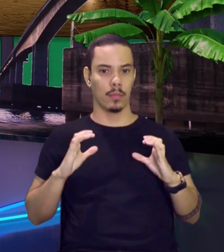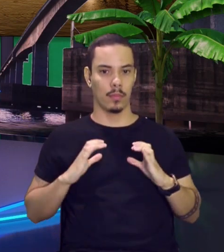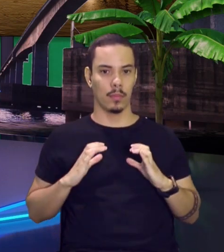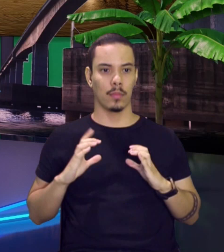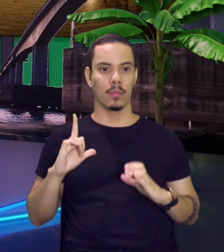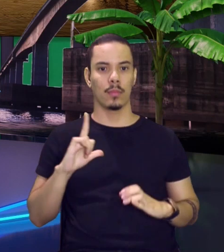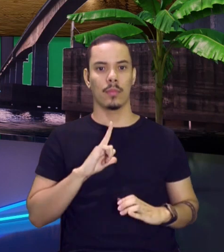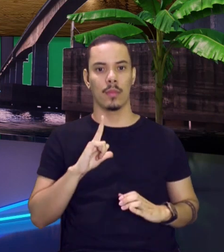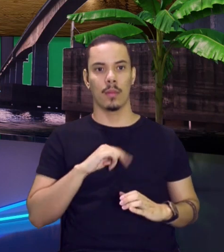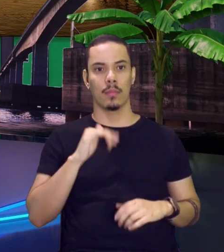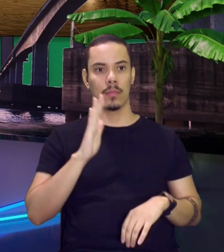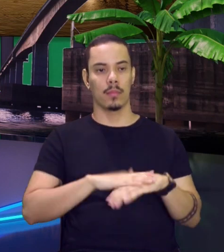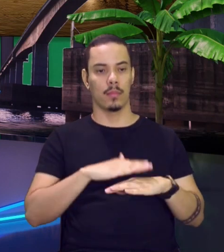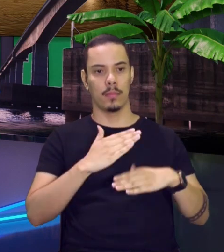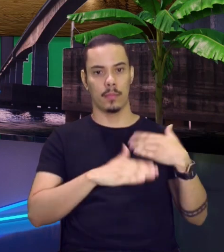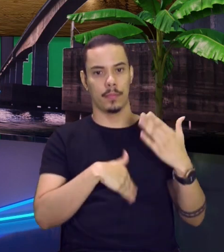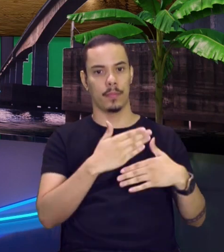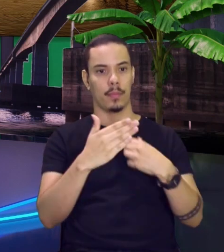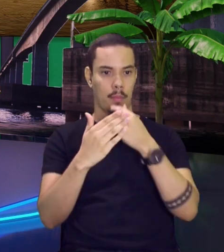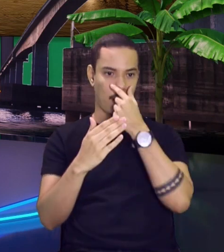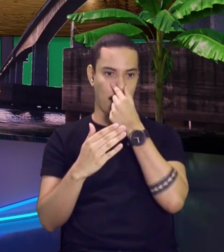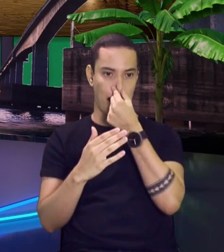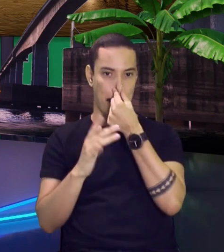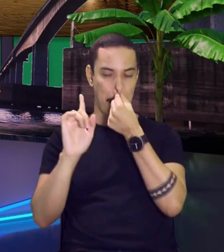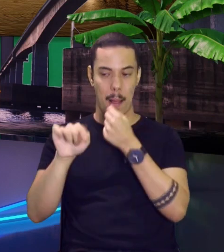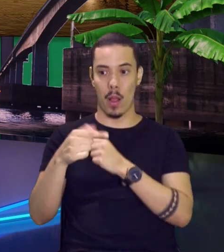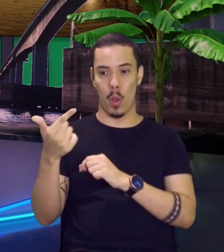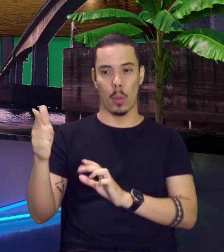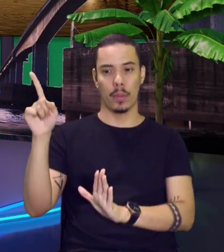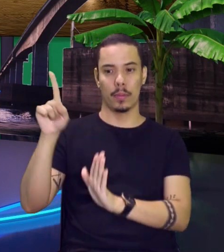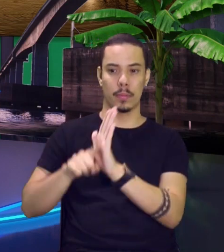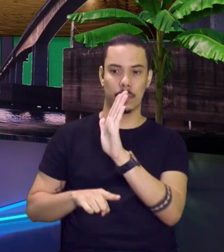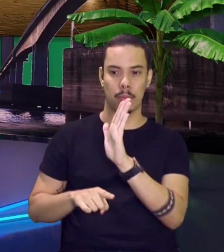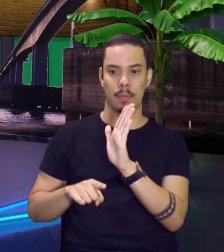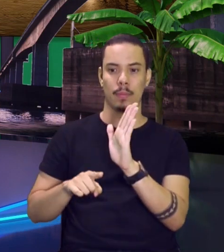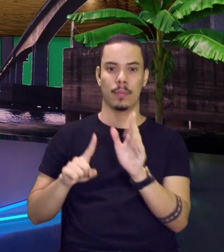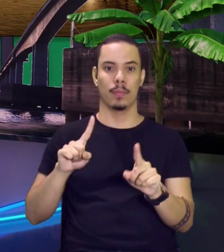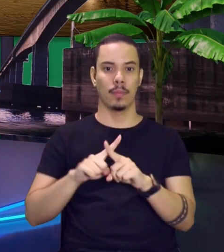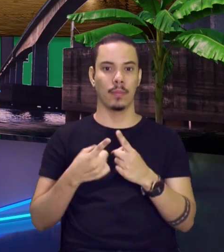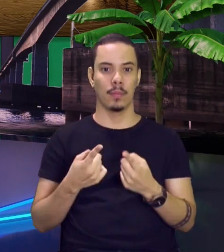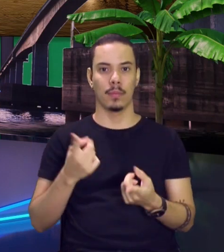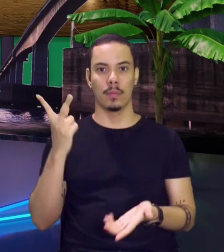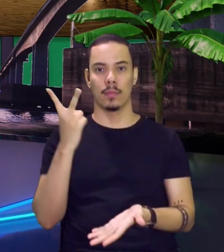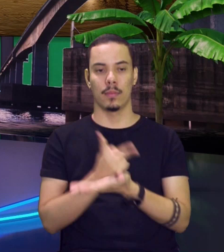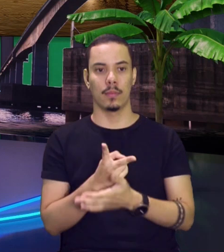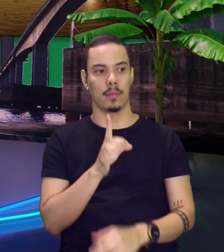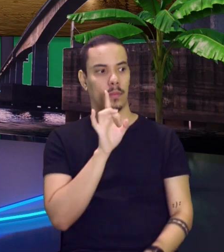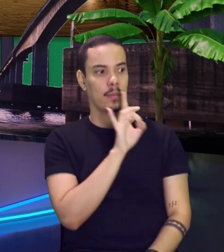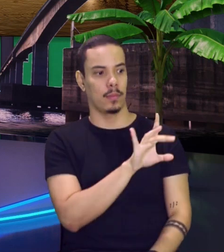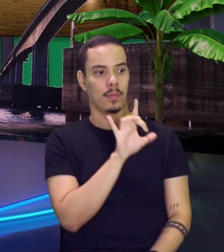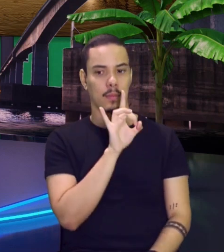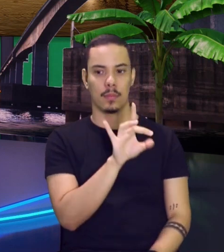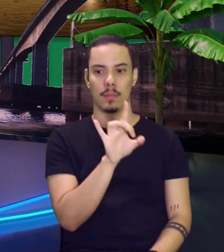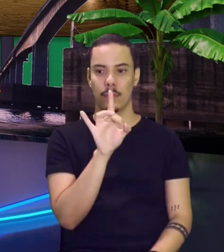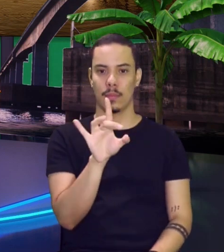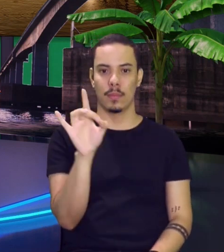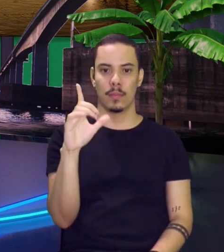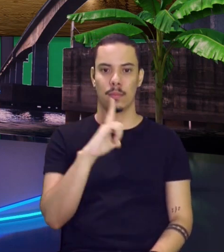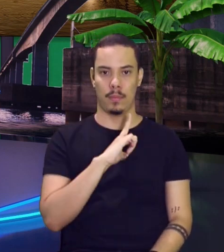são mais desenvolvidas, outras que estão menos desenvolvidas, mas cada uma tem a